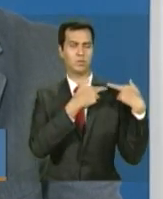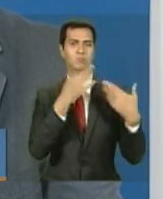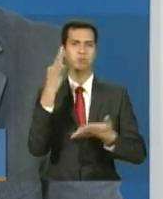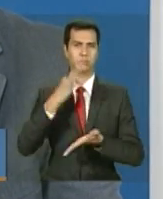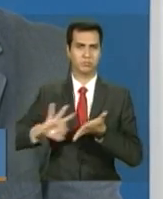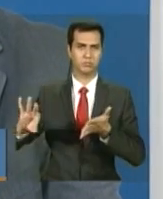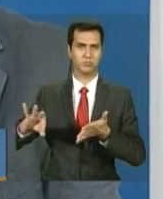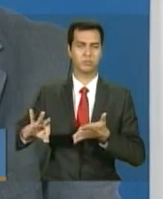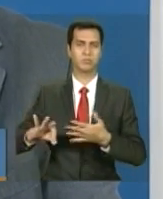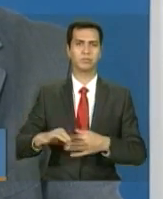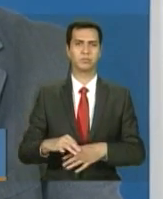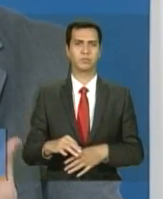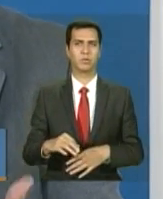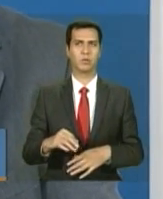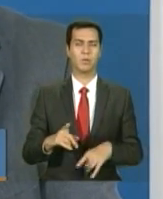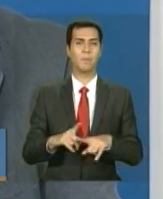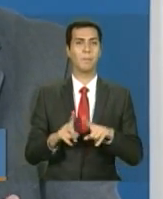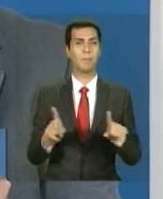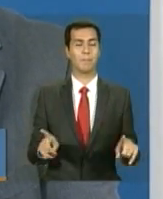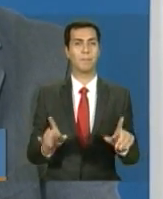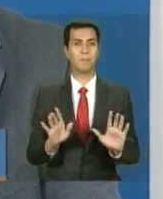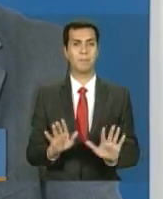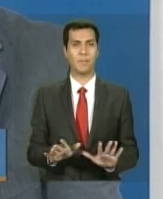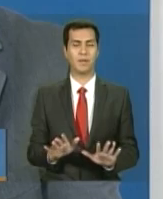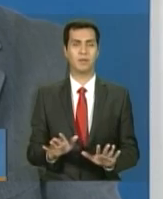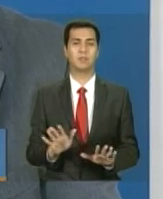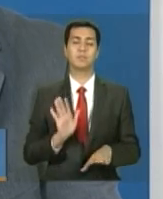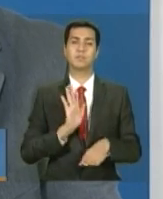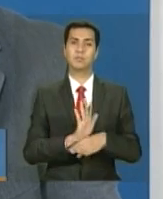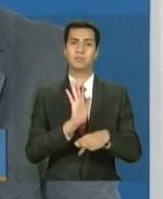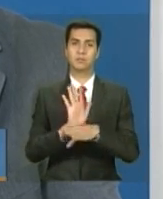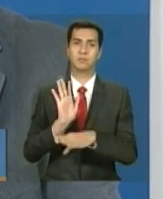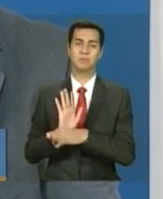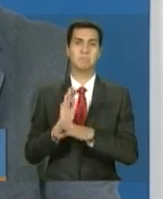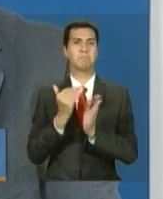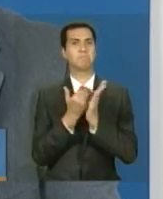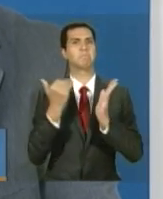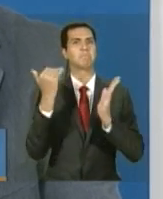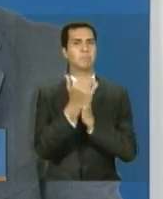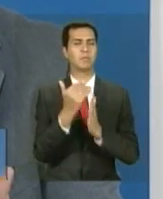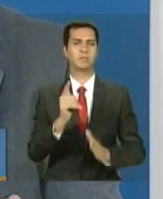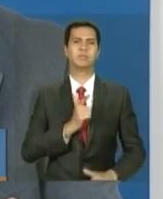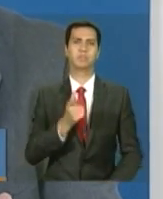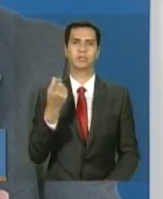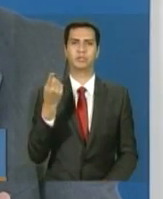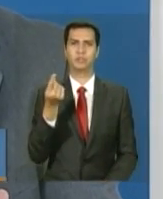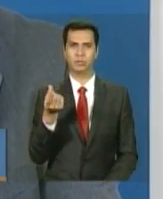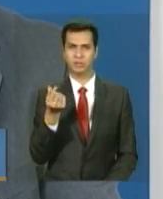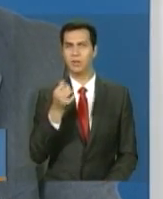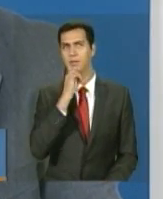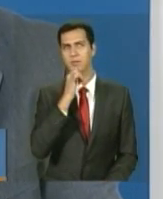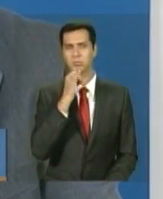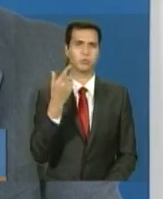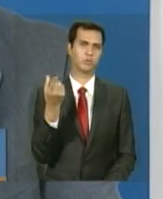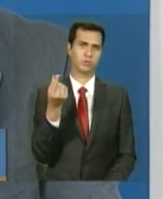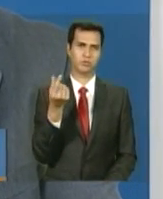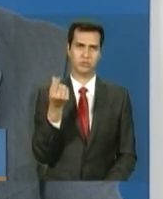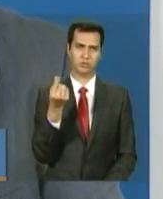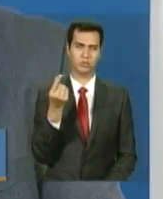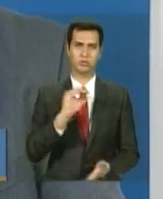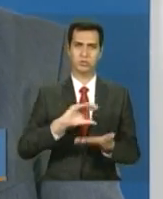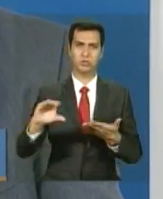no cadastro único mas com um apoio maior né seja por meio de recursos né do por exemplo com os recursos eh do